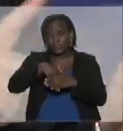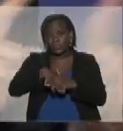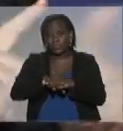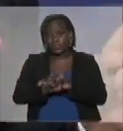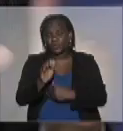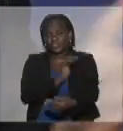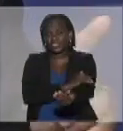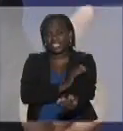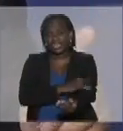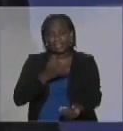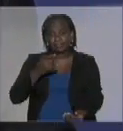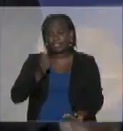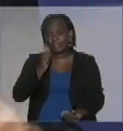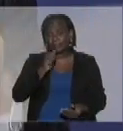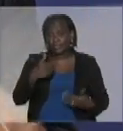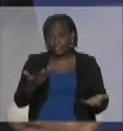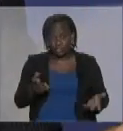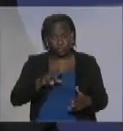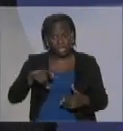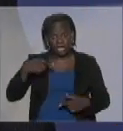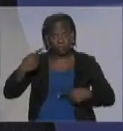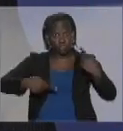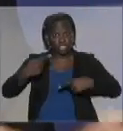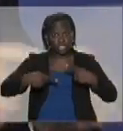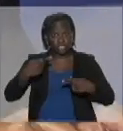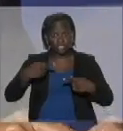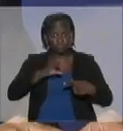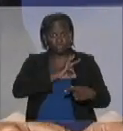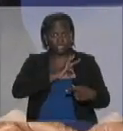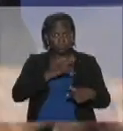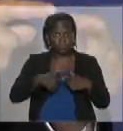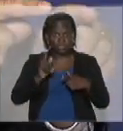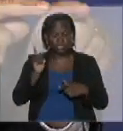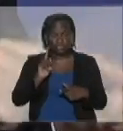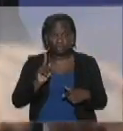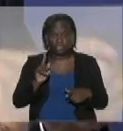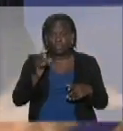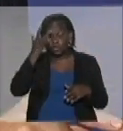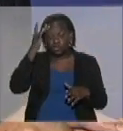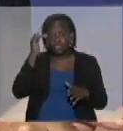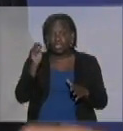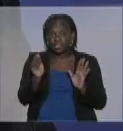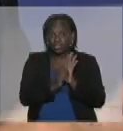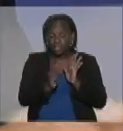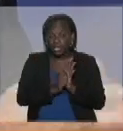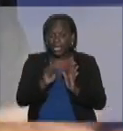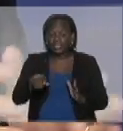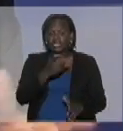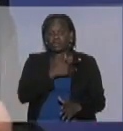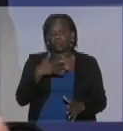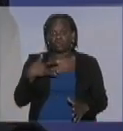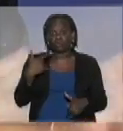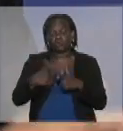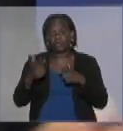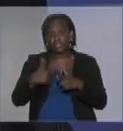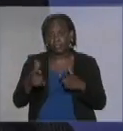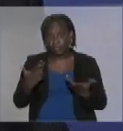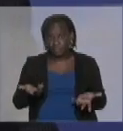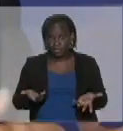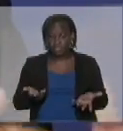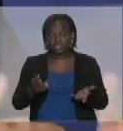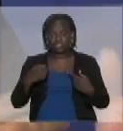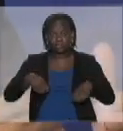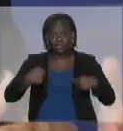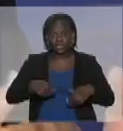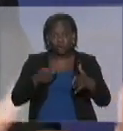que não é problema de polícia. Outra coisa importante dizer para todos. Dependência química é problema de saúde pública, é saúde.